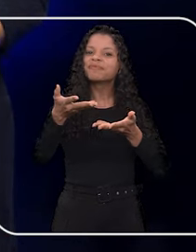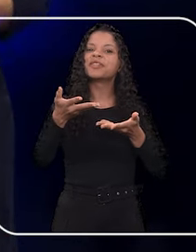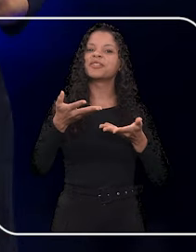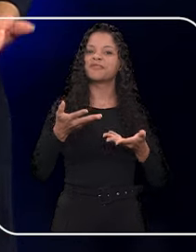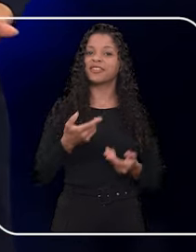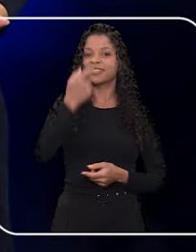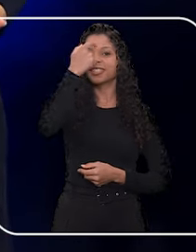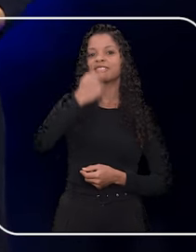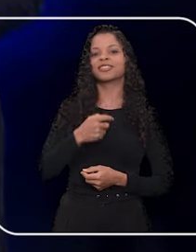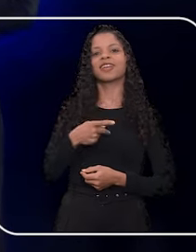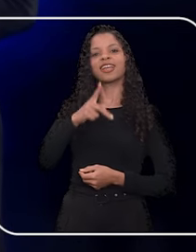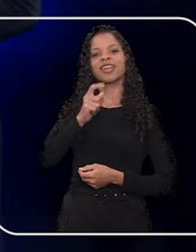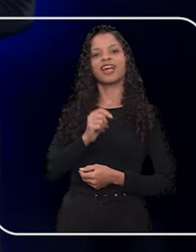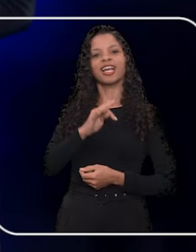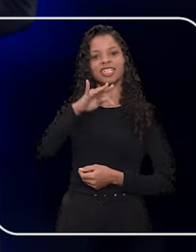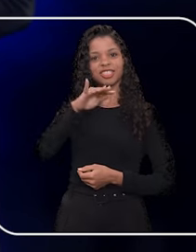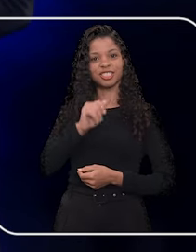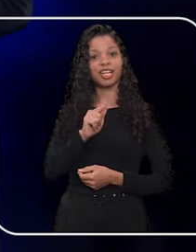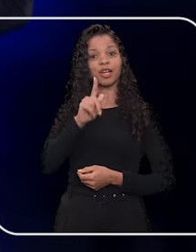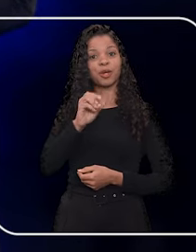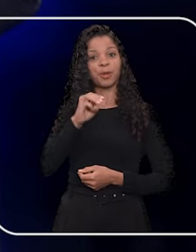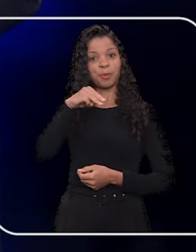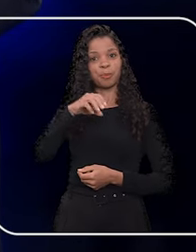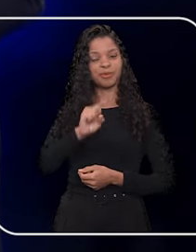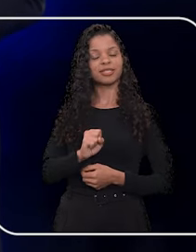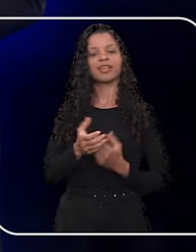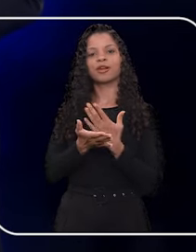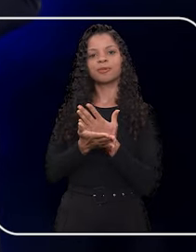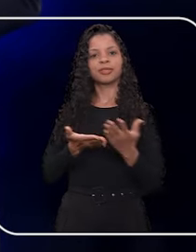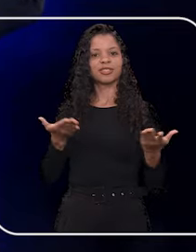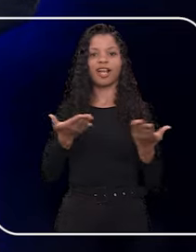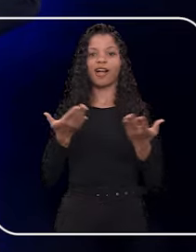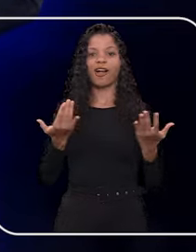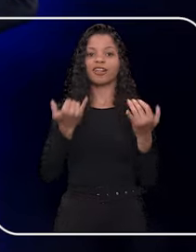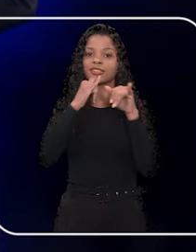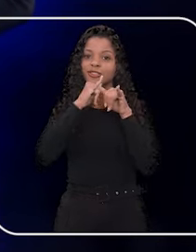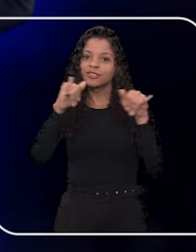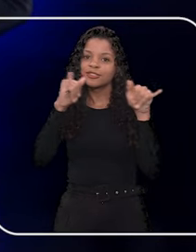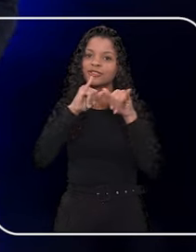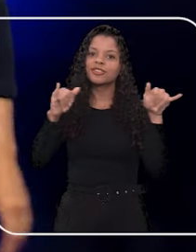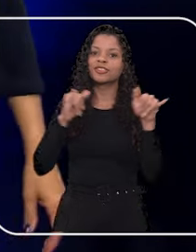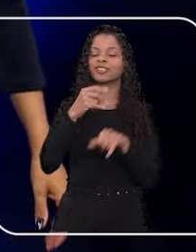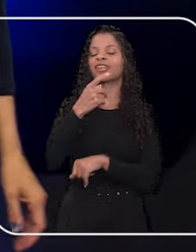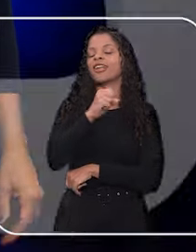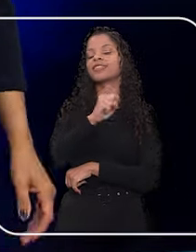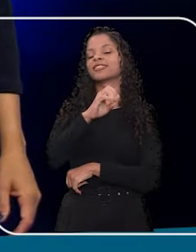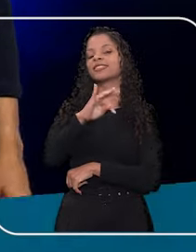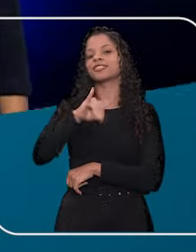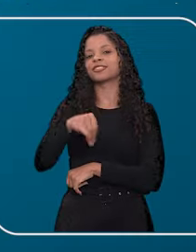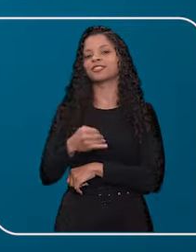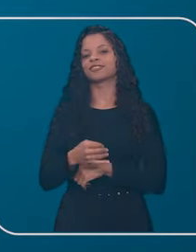Olá seja muito bem-vindo eu sou Cátia Gomes e começa agora o STJ